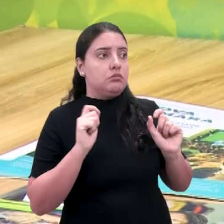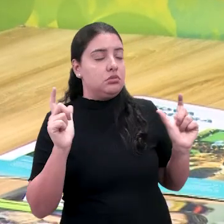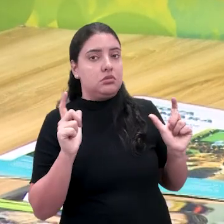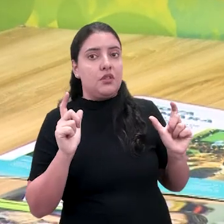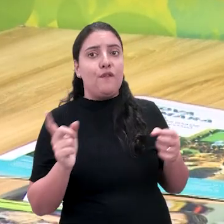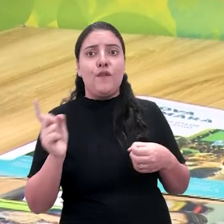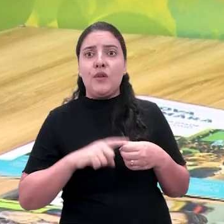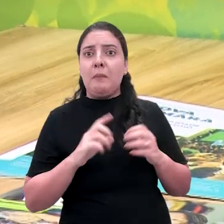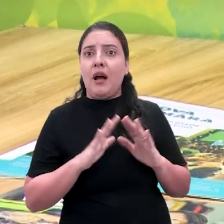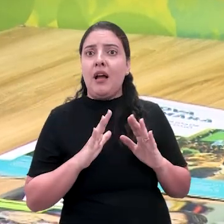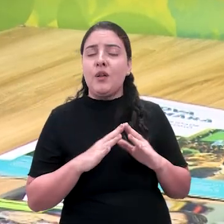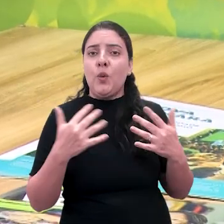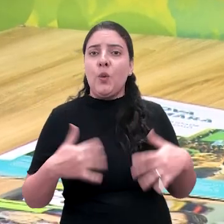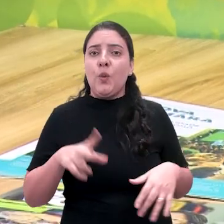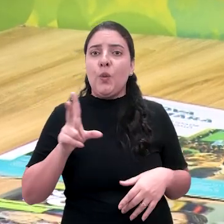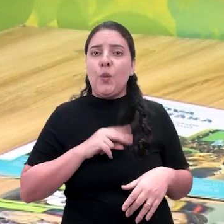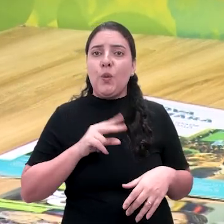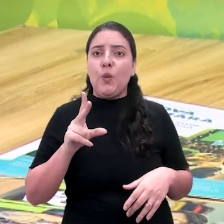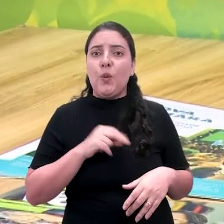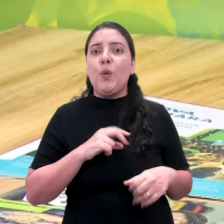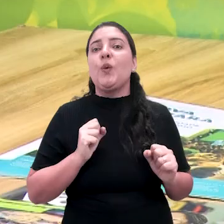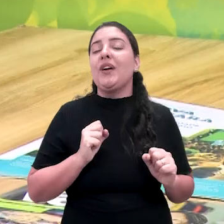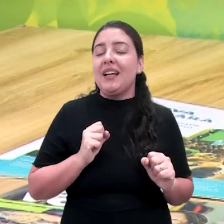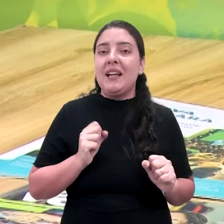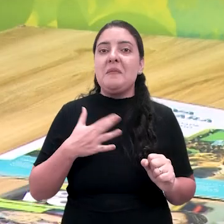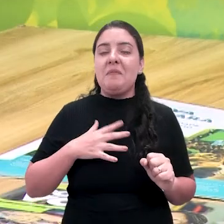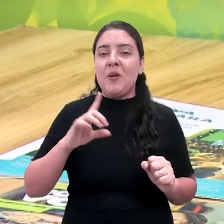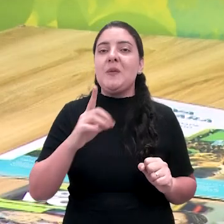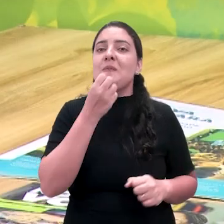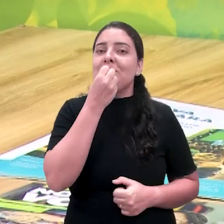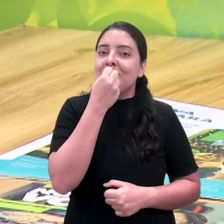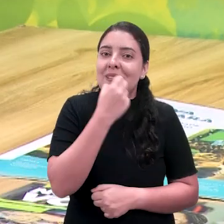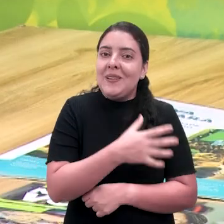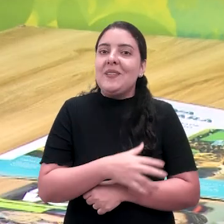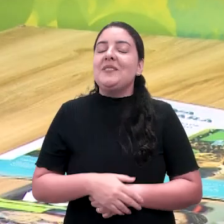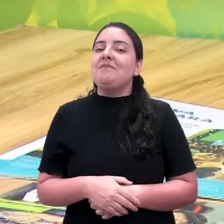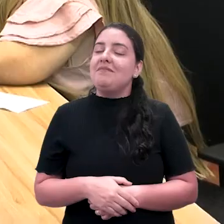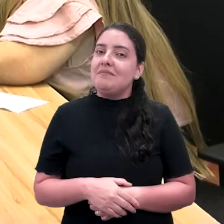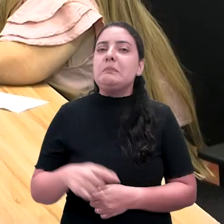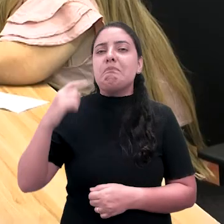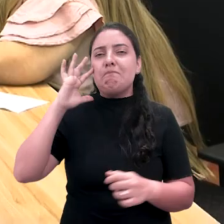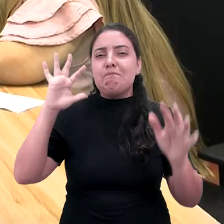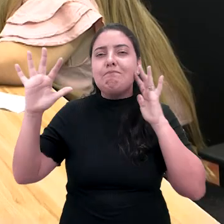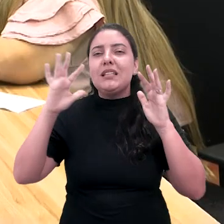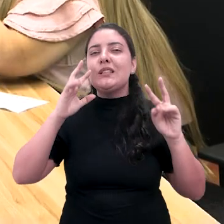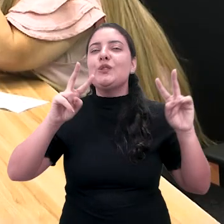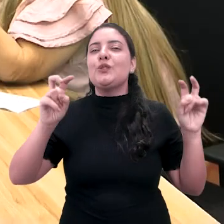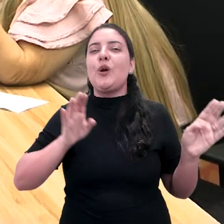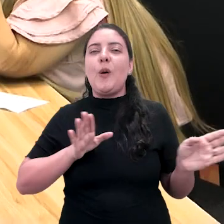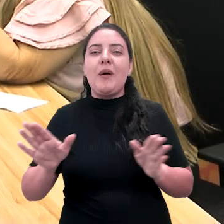voltei pra casa assim, em choque, sabe? Eu disse, meu Deus, como pode? Assim, né?